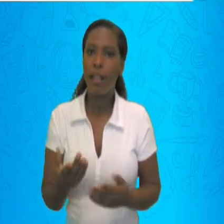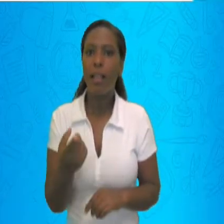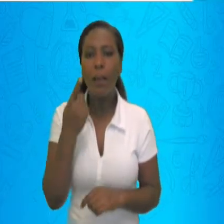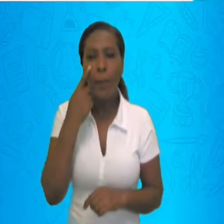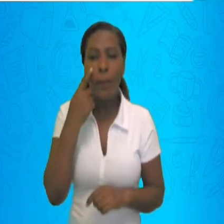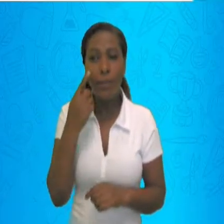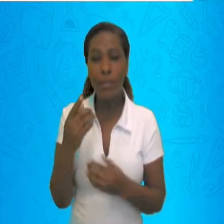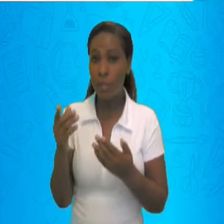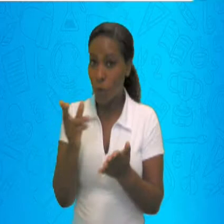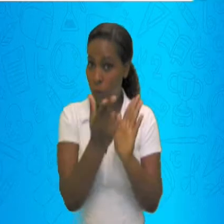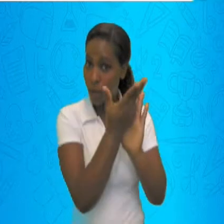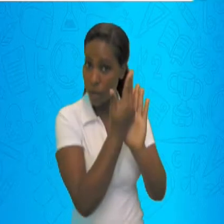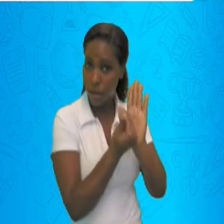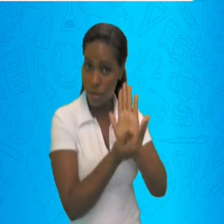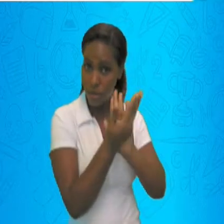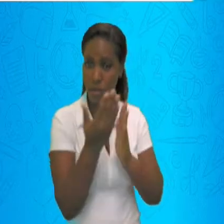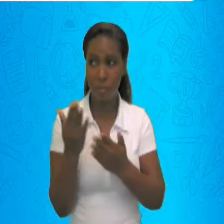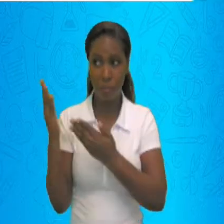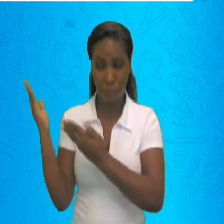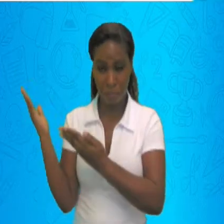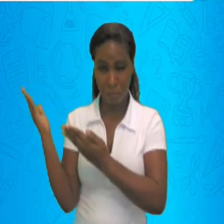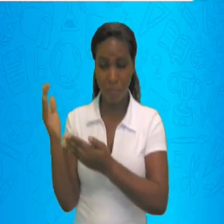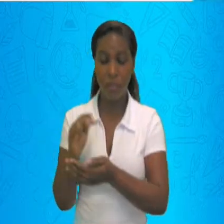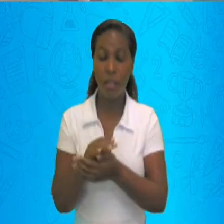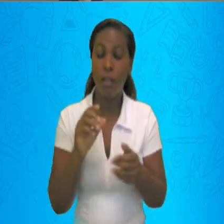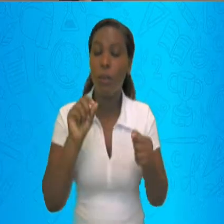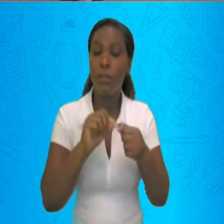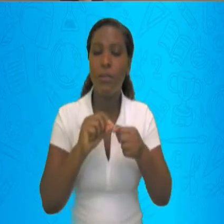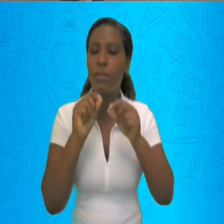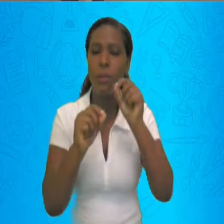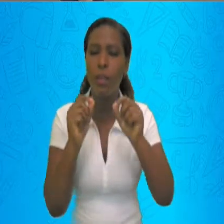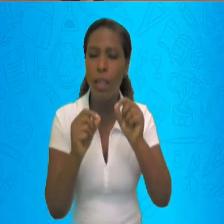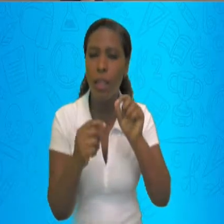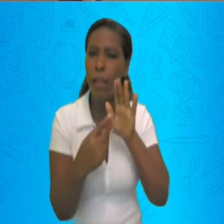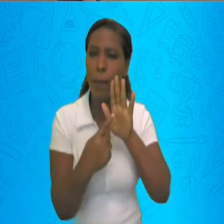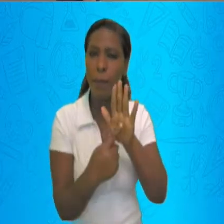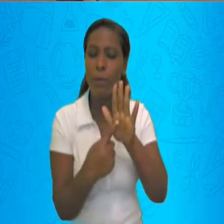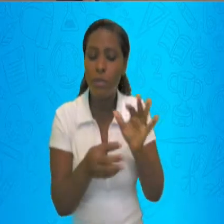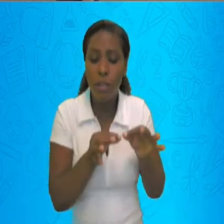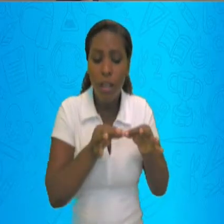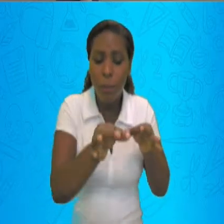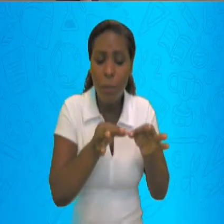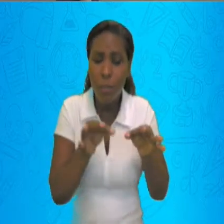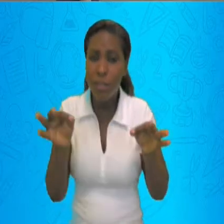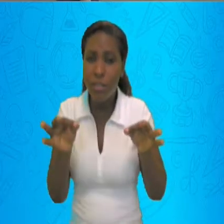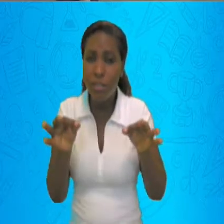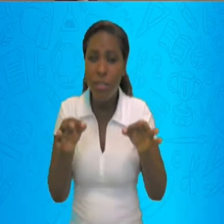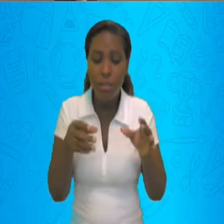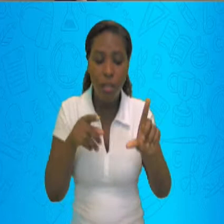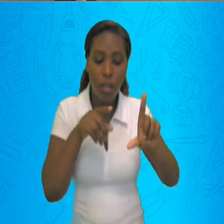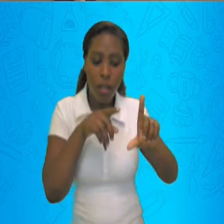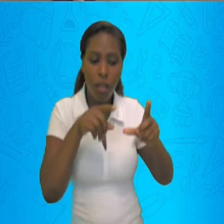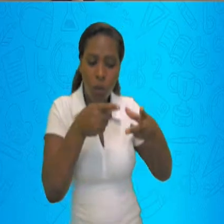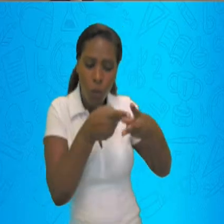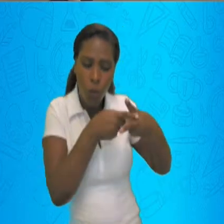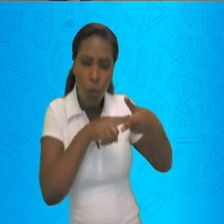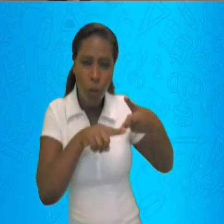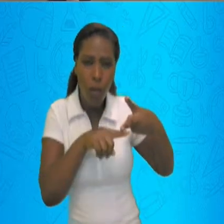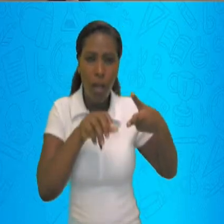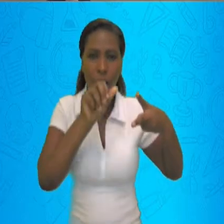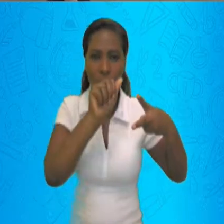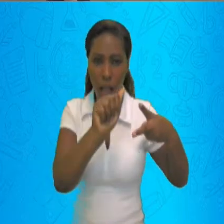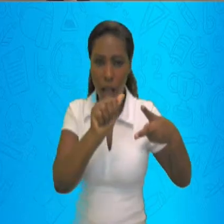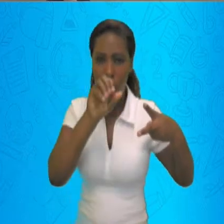Vejam este aqui. Determine a medida do ângulo AOD, sabendo que a semirreta OC